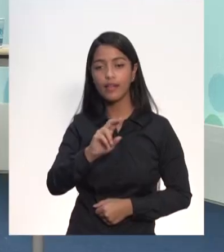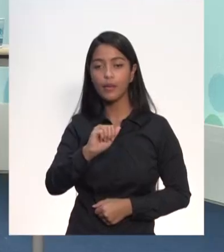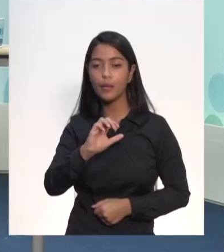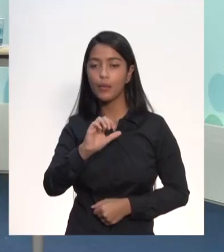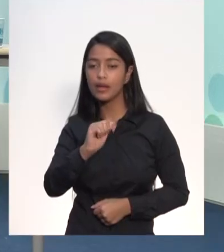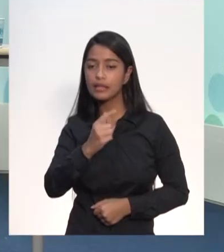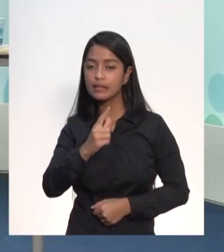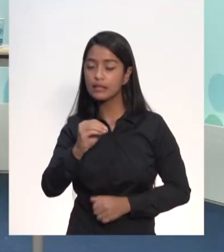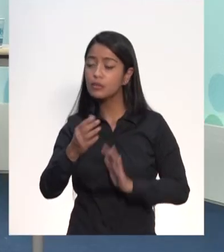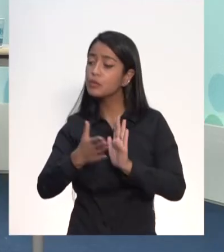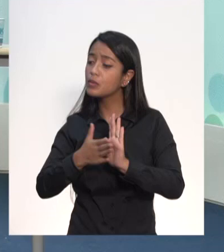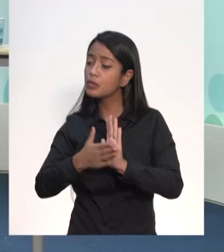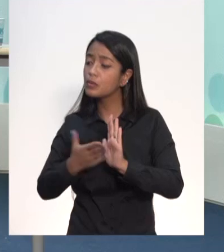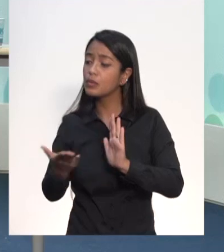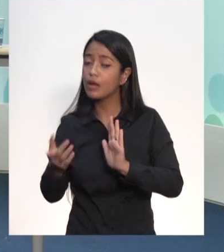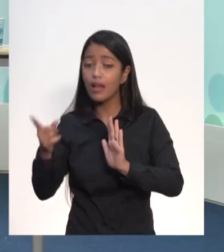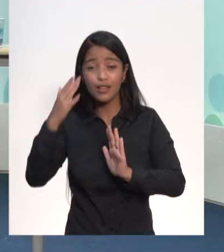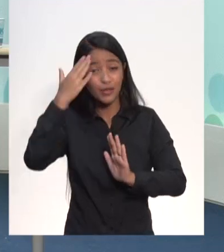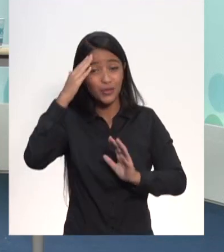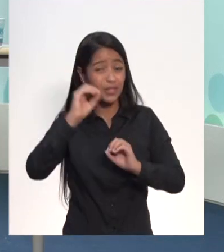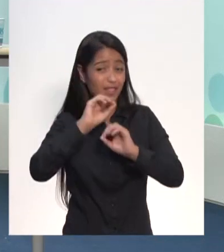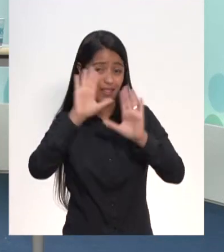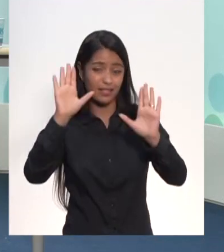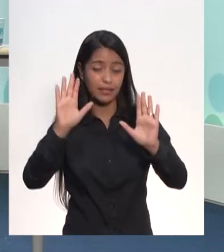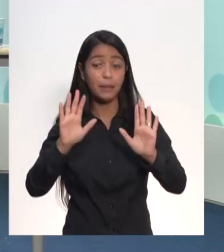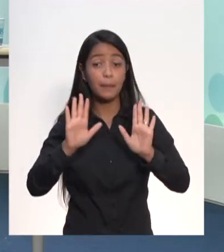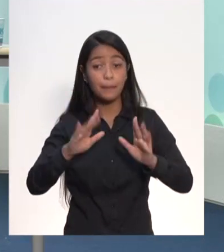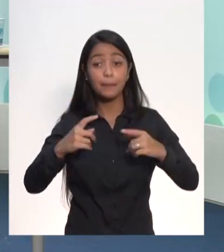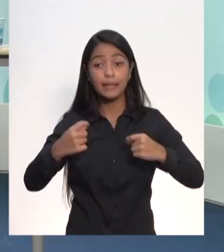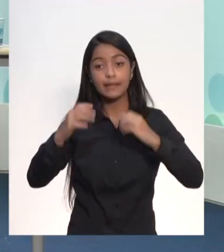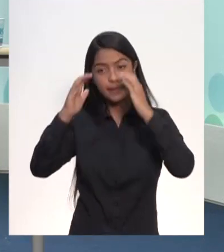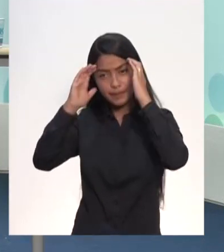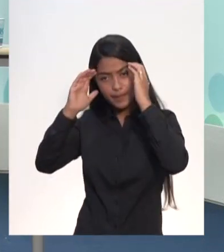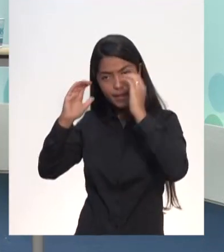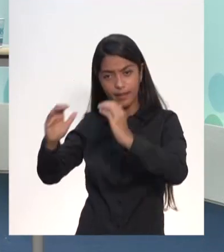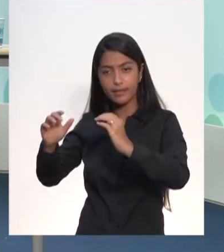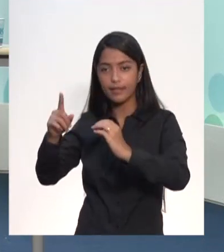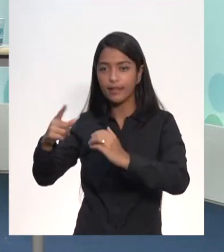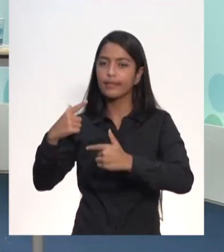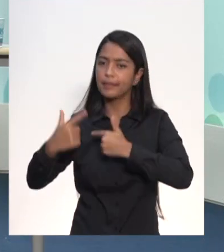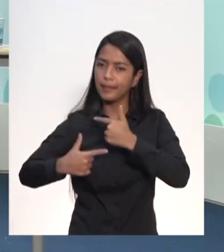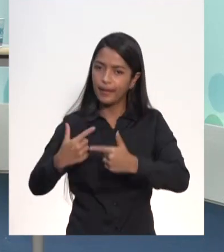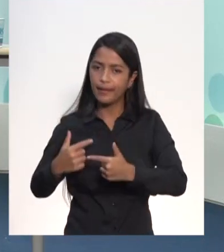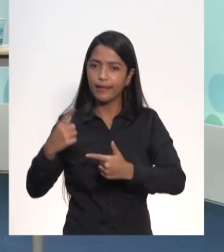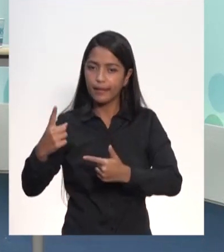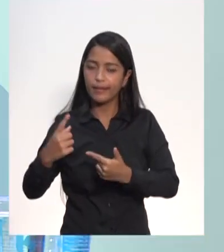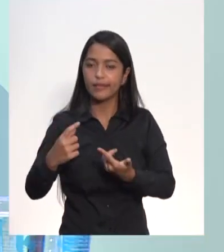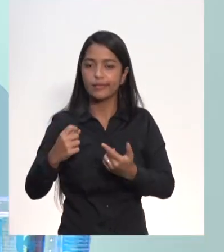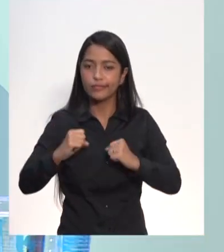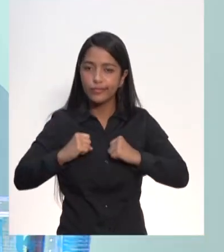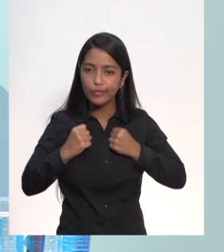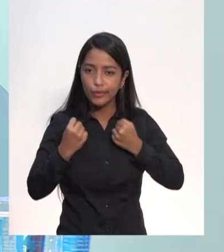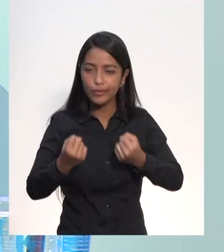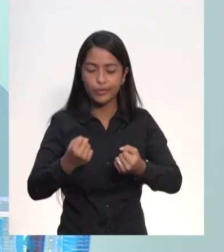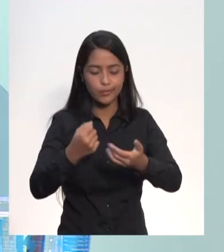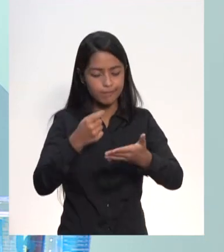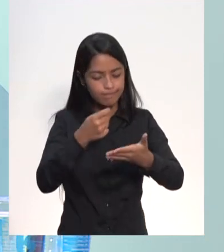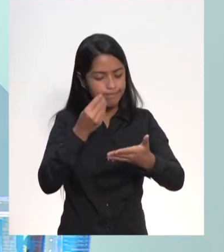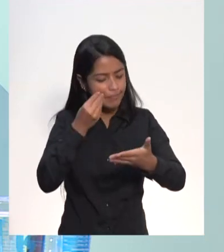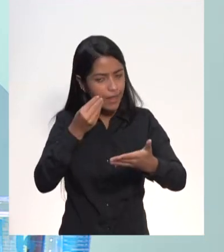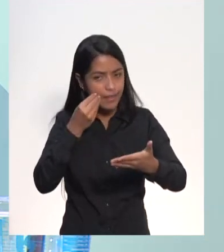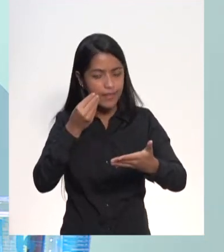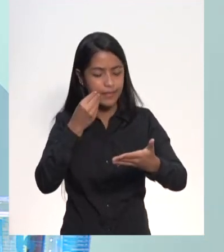dele, né? Ele teve todo um raciocínio ali e ainda chegou no resultado correto, muitas vezes, né? E aí a importância de